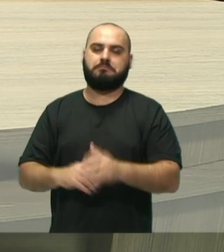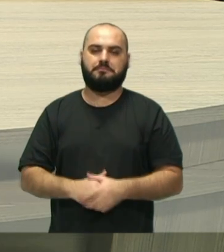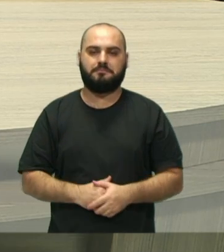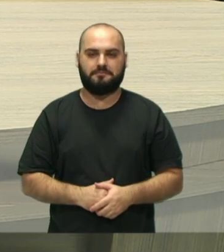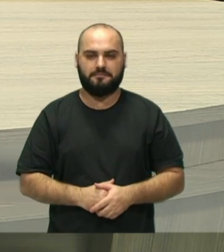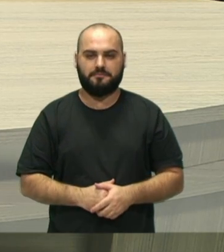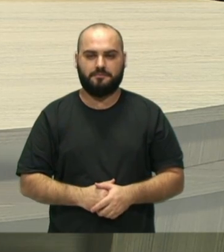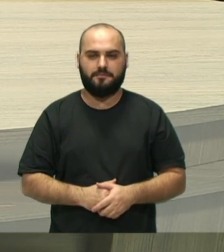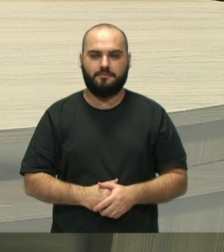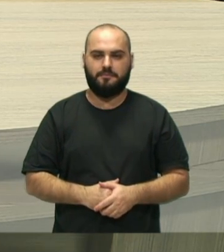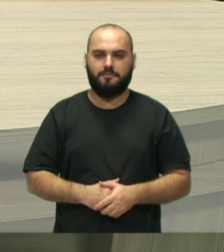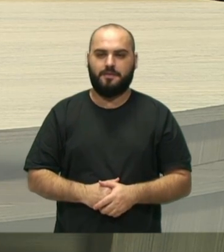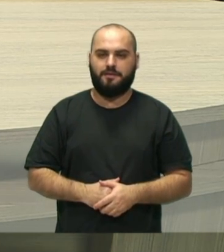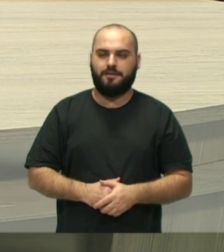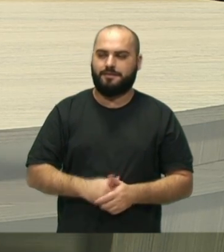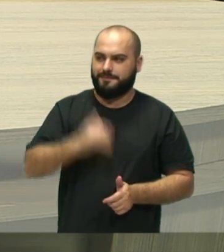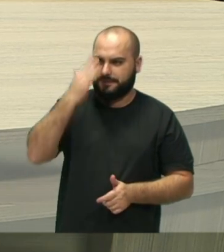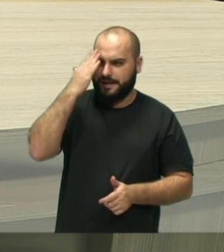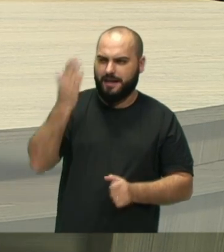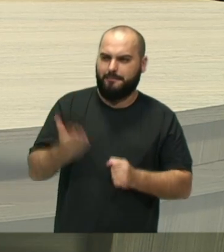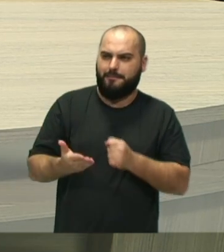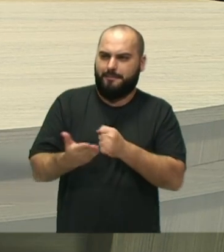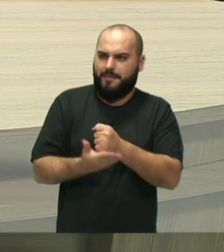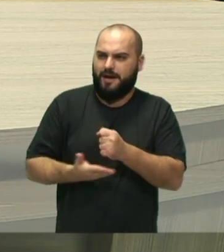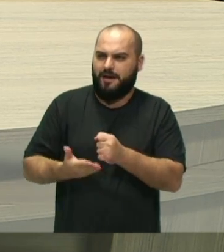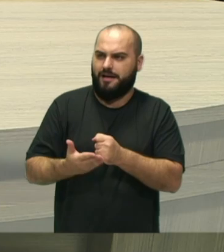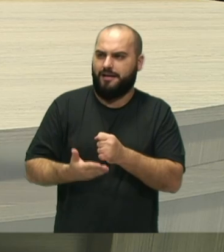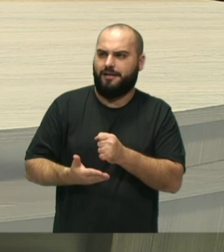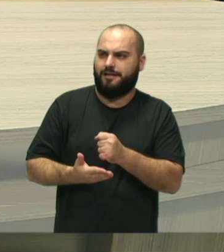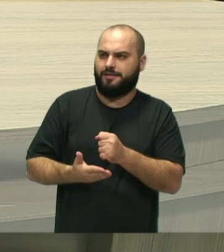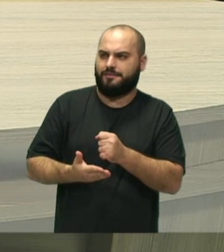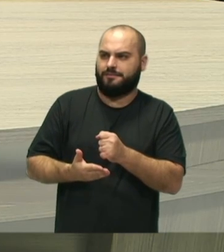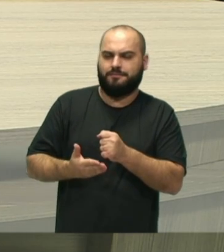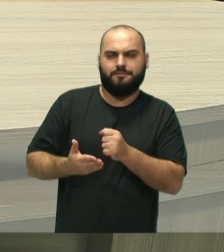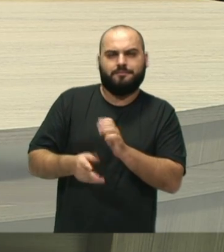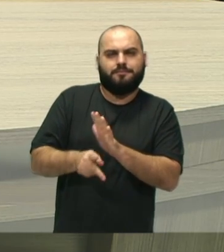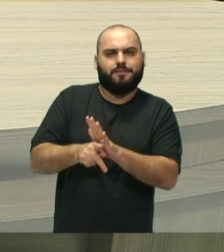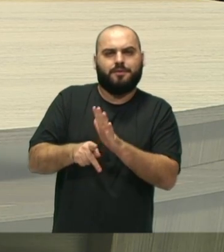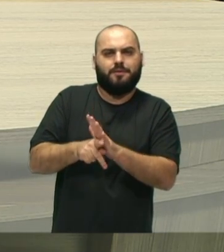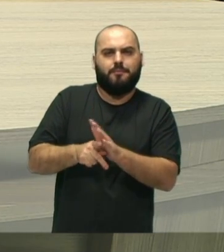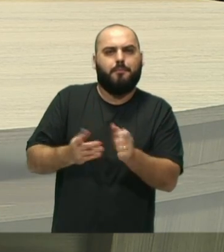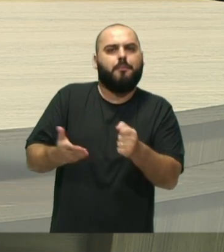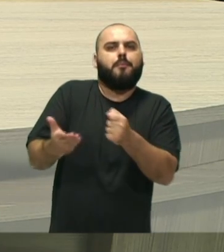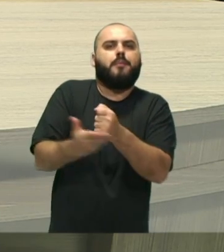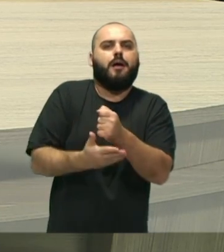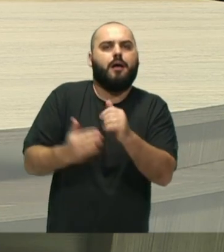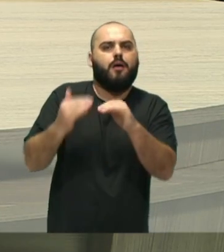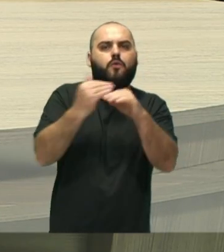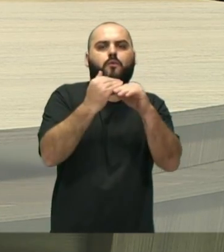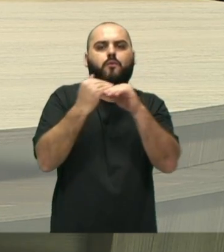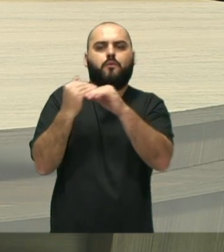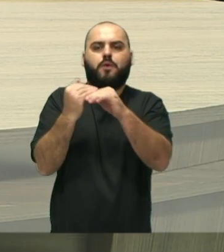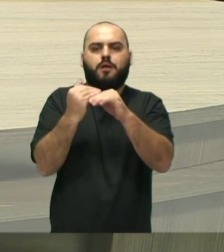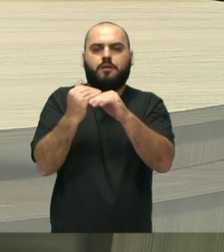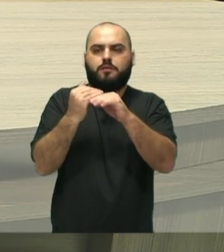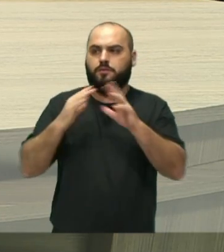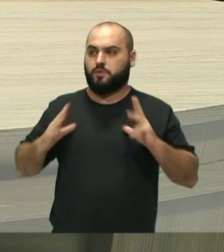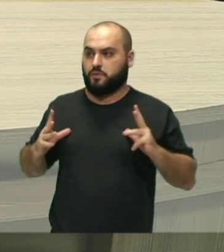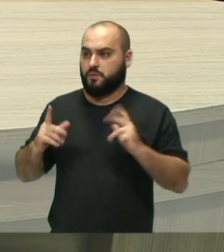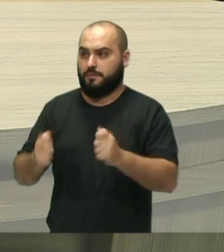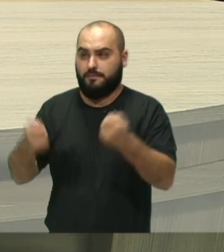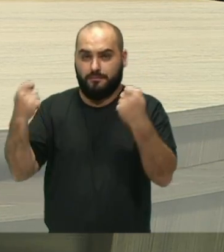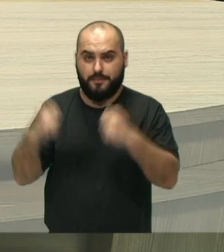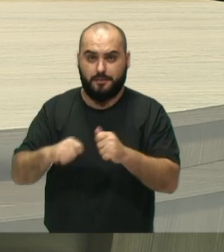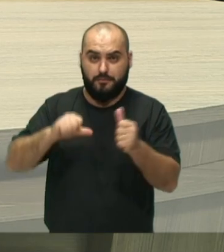Aquela coisa padronizada, customizada para customizada não, mas padronizada para todo mundo tem que ser trocado hoje por